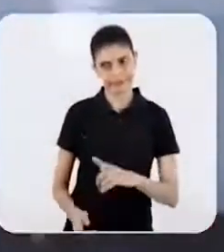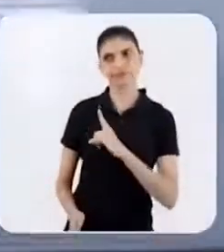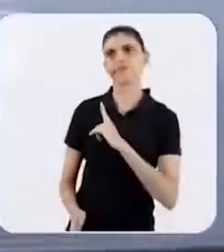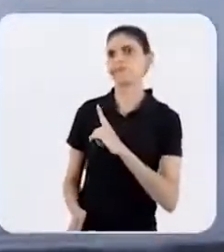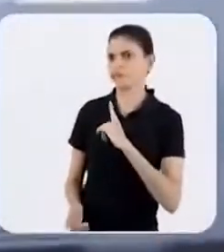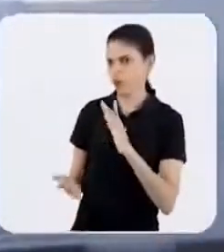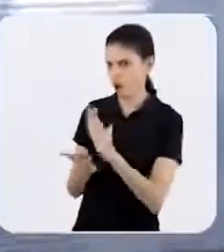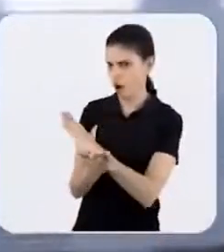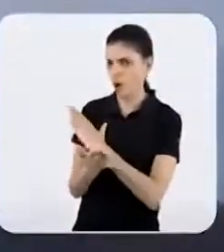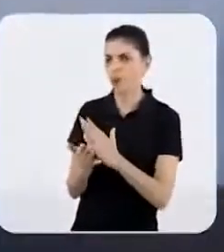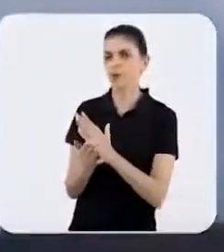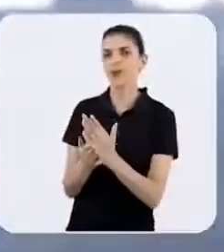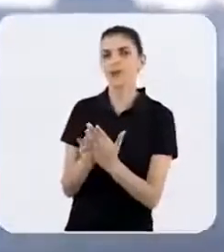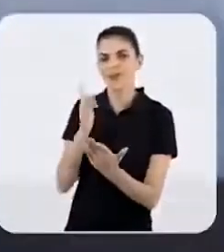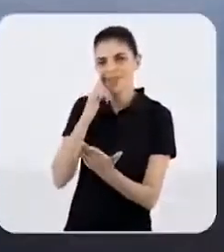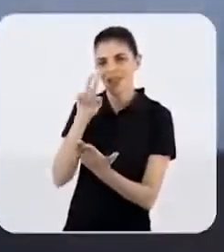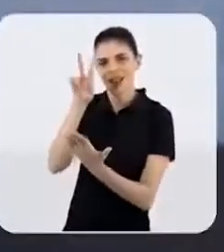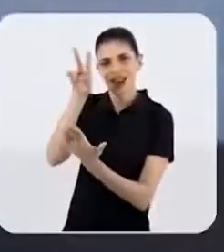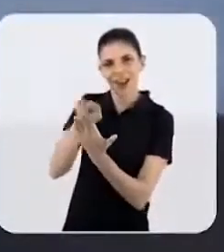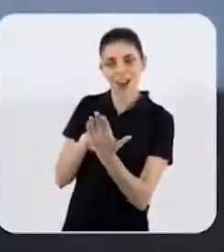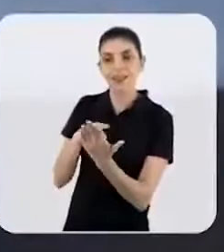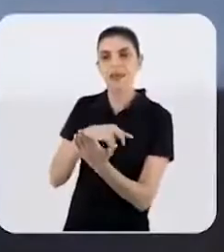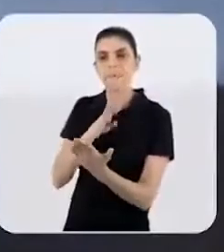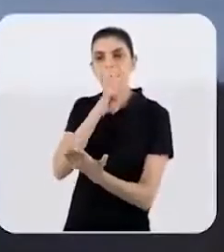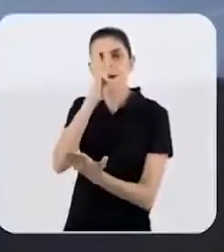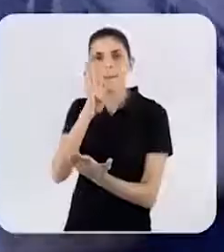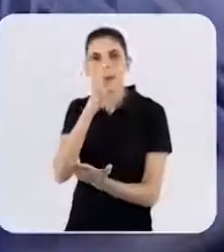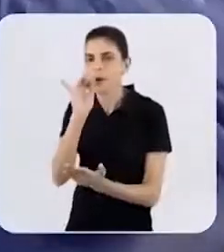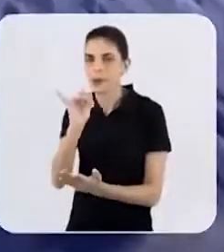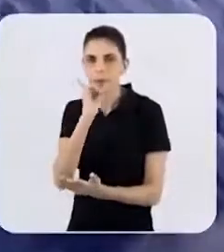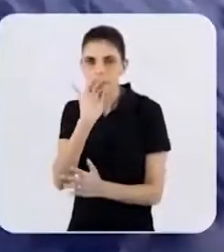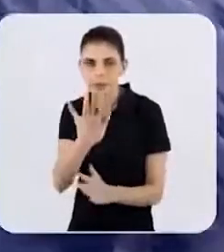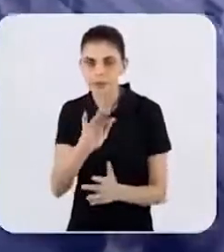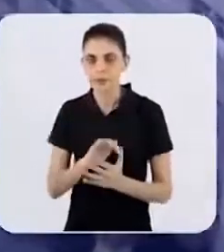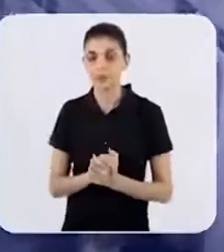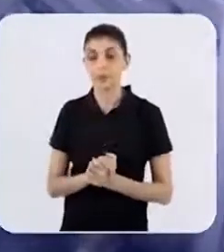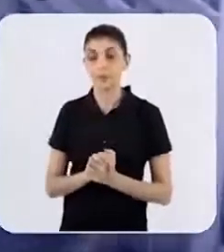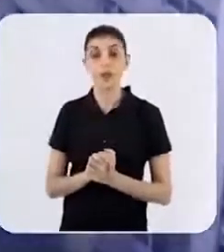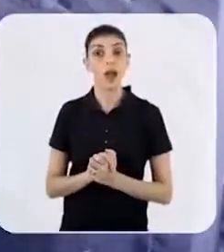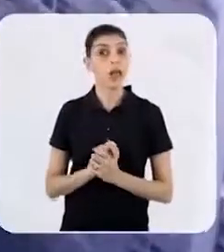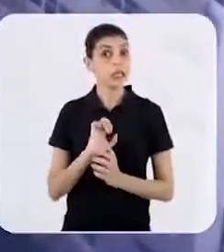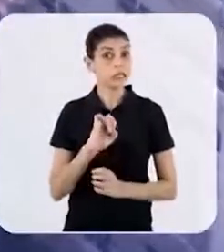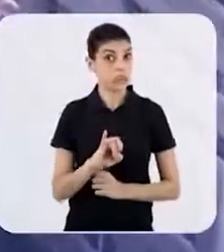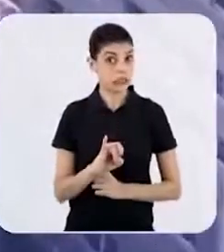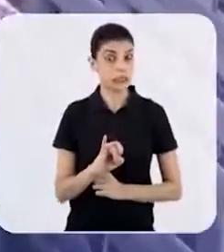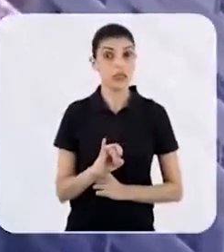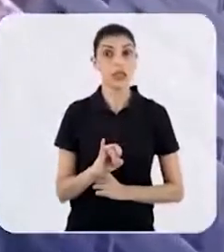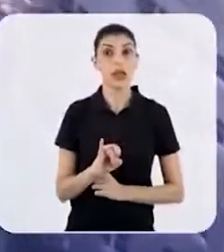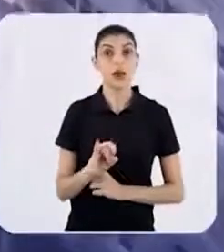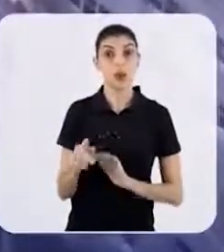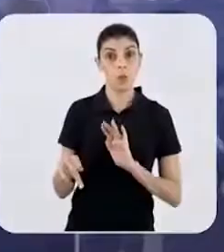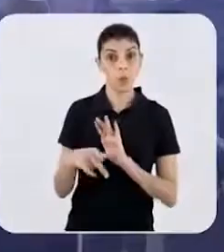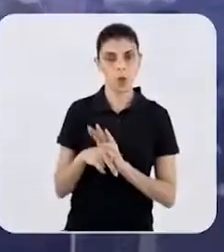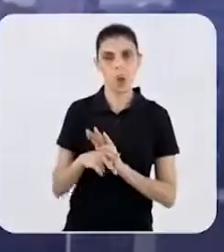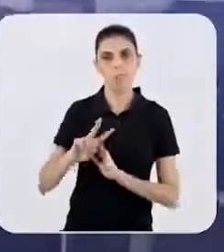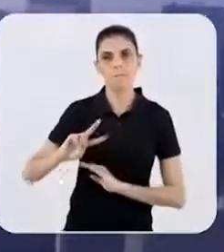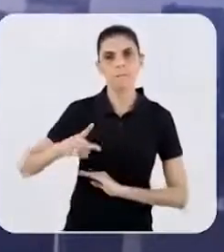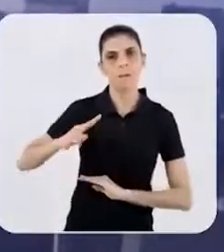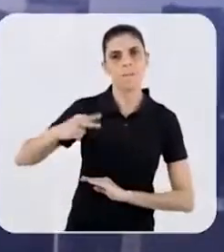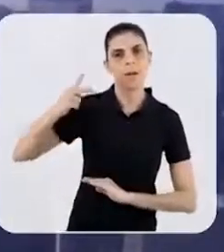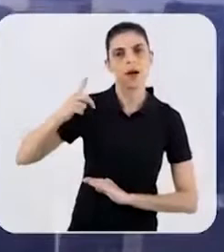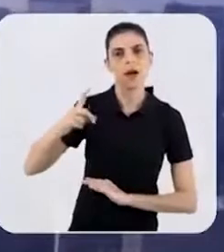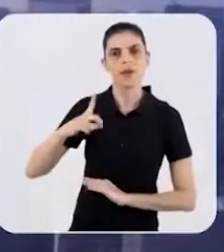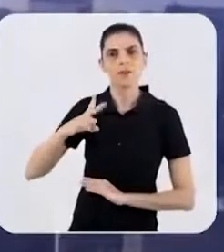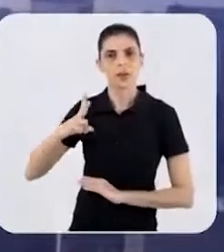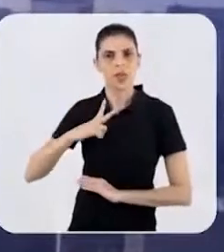Sem dúvida. Em muitos contratos a gente pode ter abusividades. Por exemplo, quando um provedor de aplicações